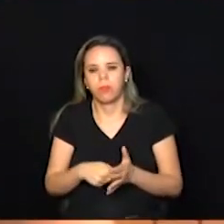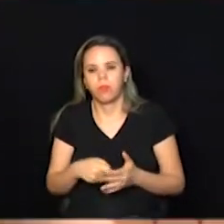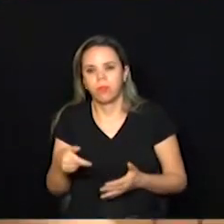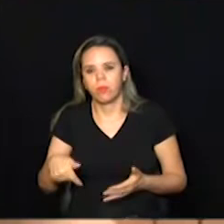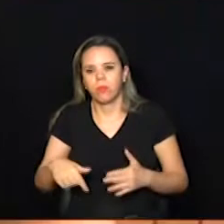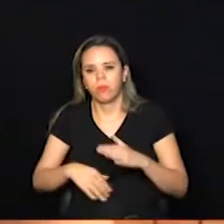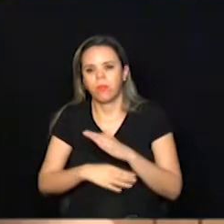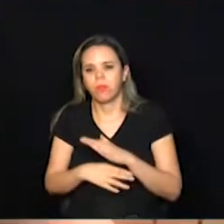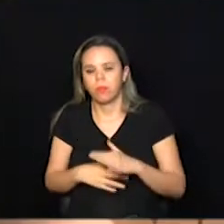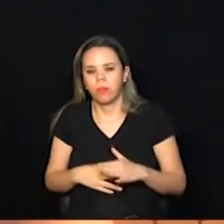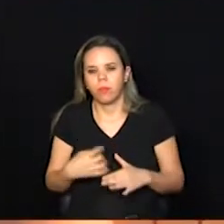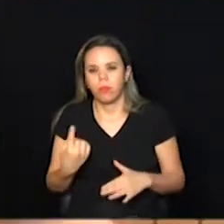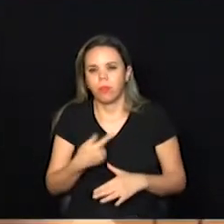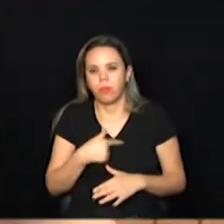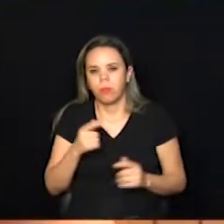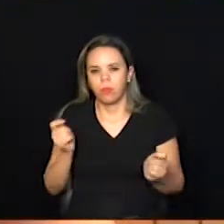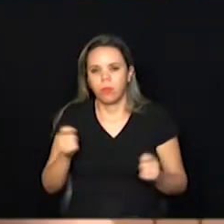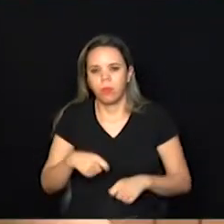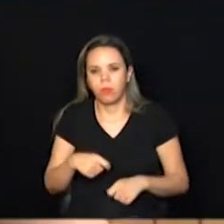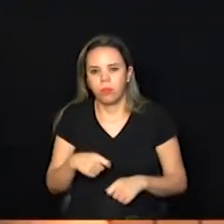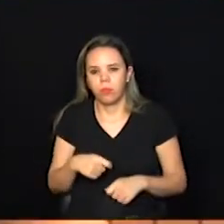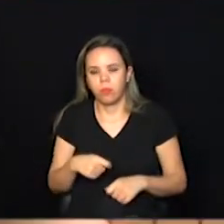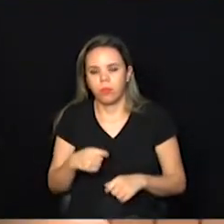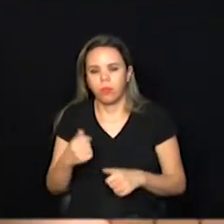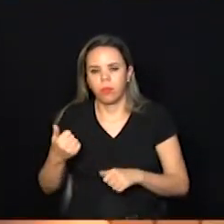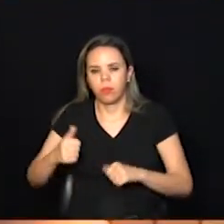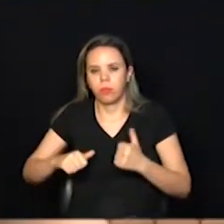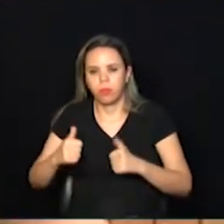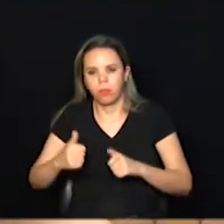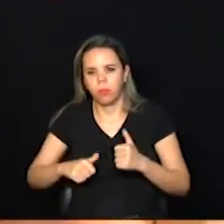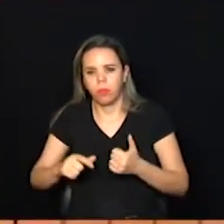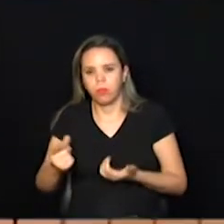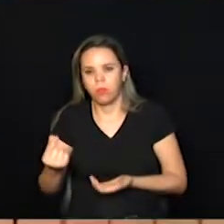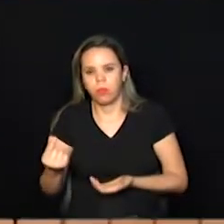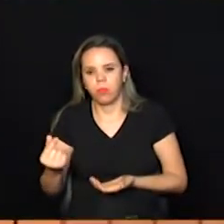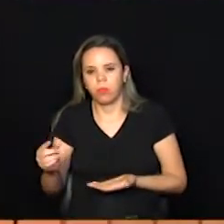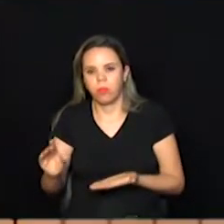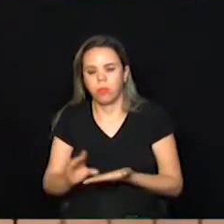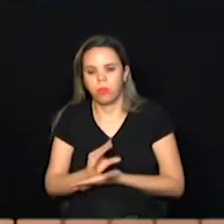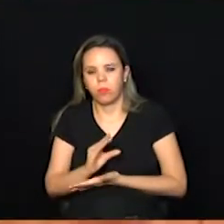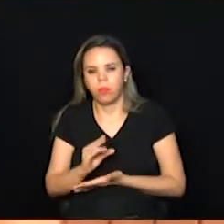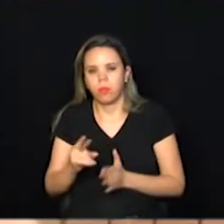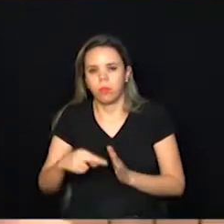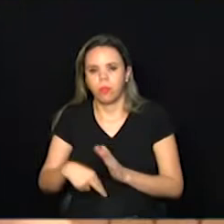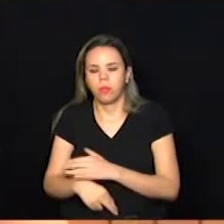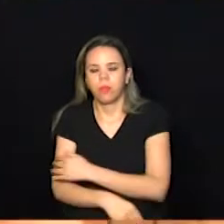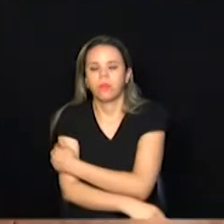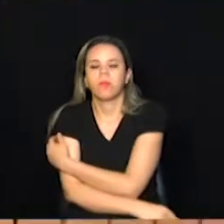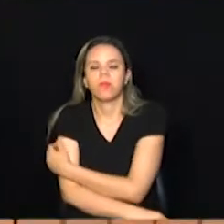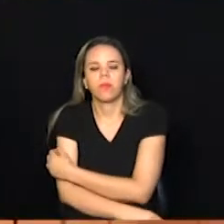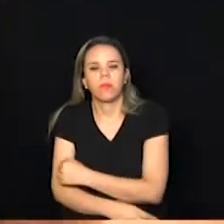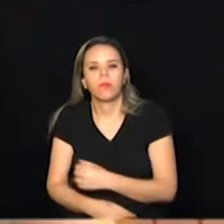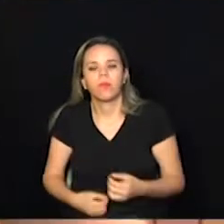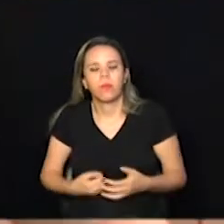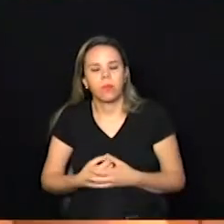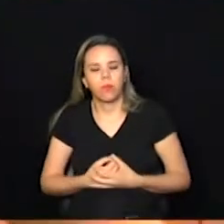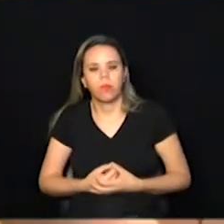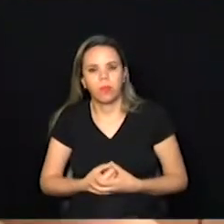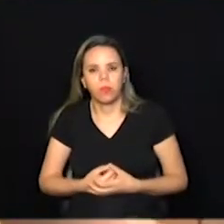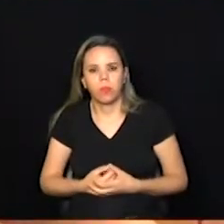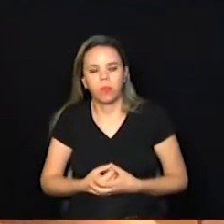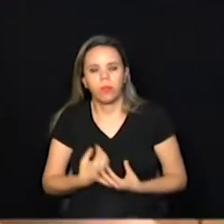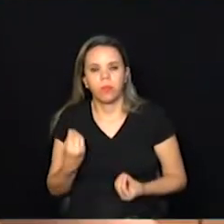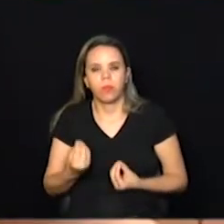na Câmara para que a gente possa avaliar orçamentário, né? Fiz esse requerimento, encaminhamos isso